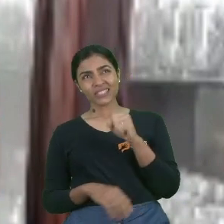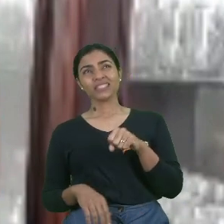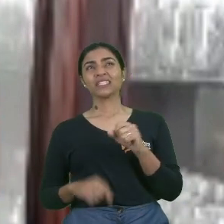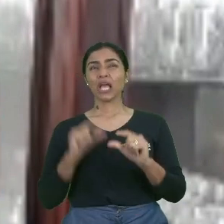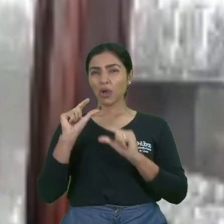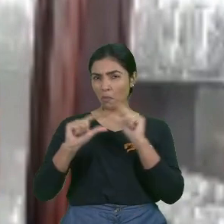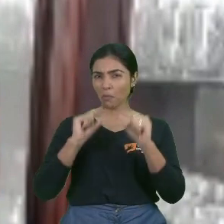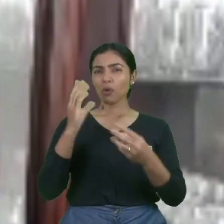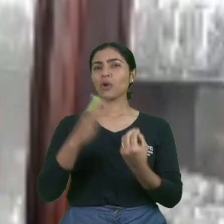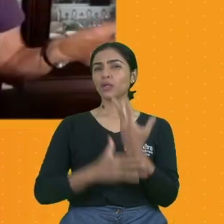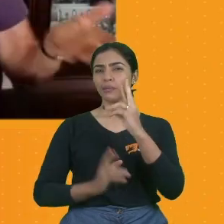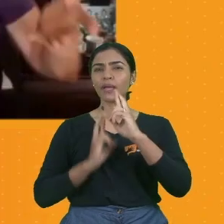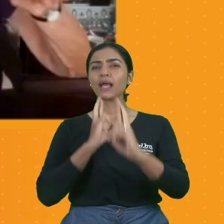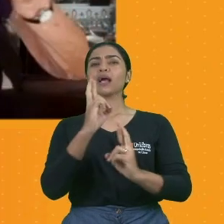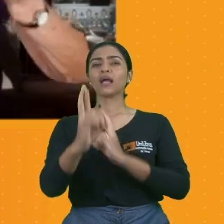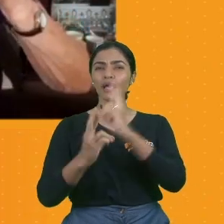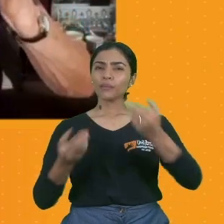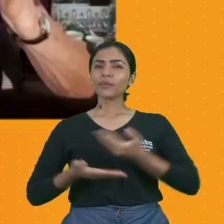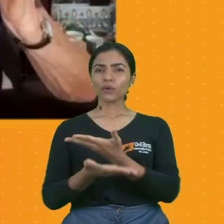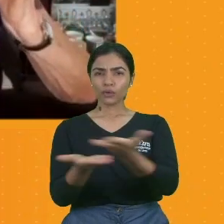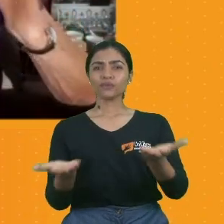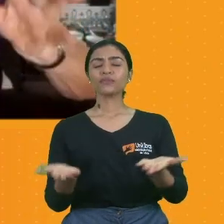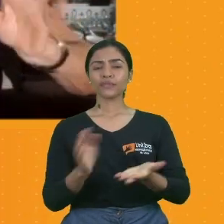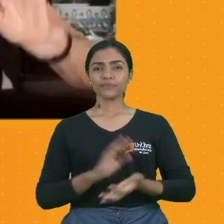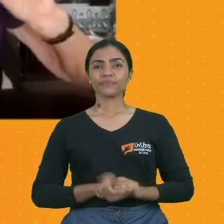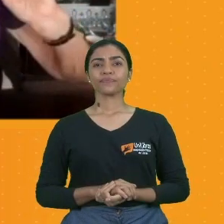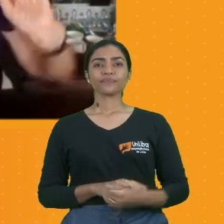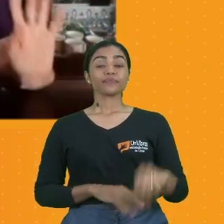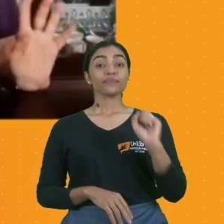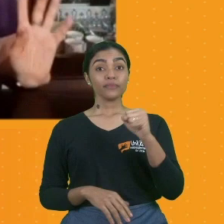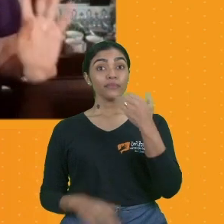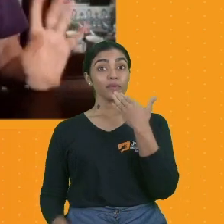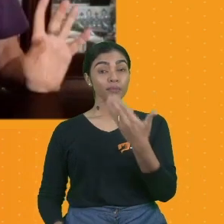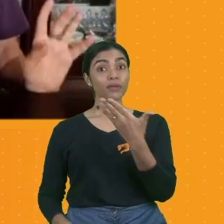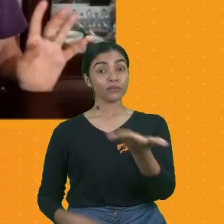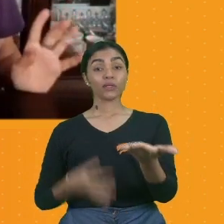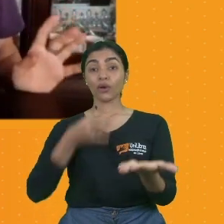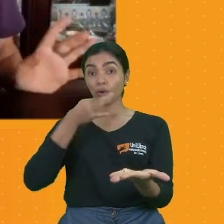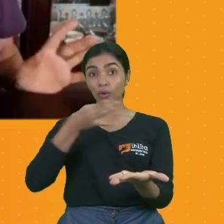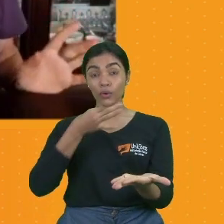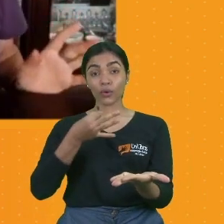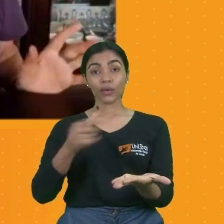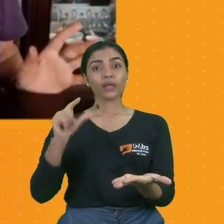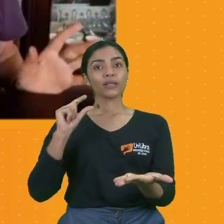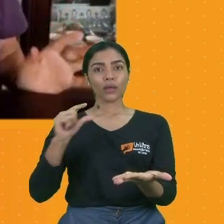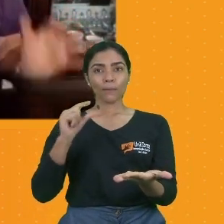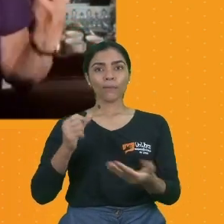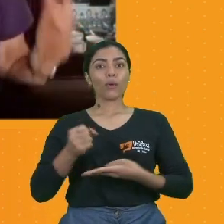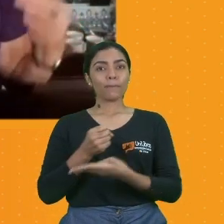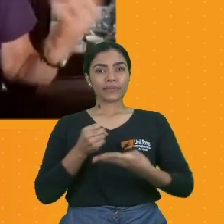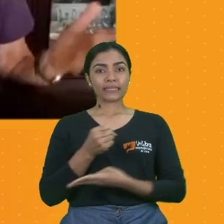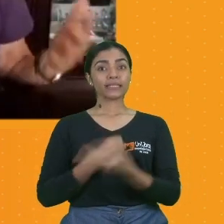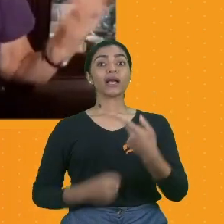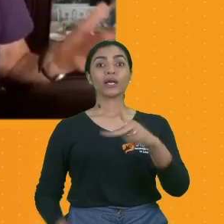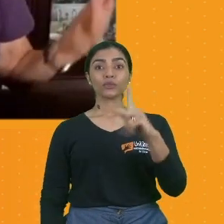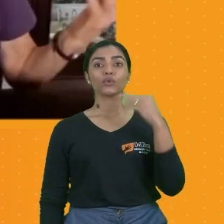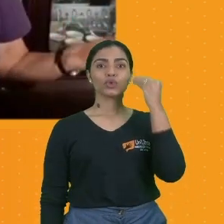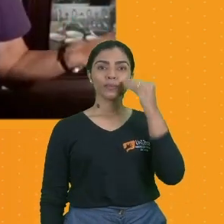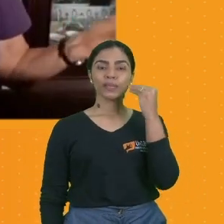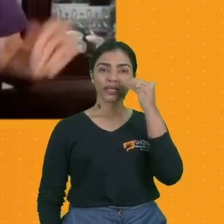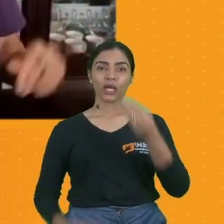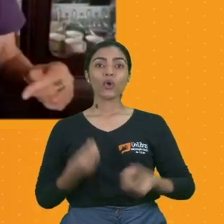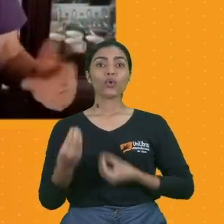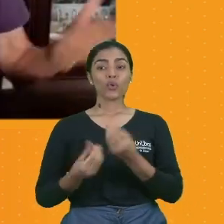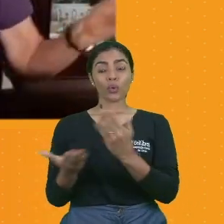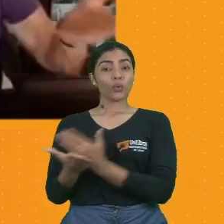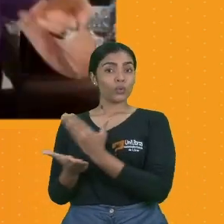responder essas coisas não é na Olha aí sim linda peça você tem que comer um pouco a partir da sua experiência ou ele